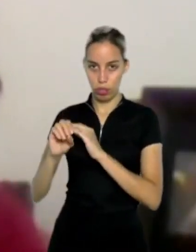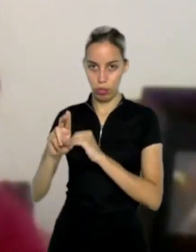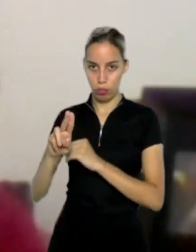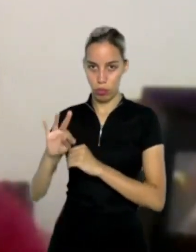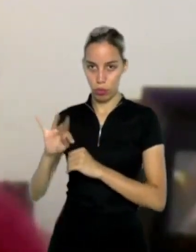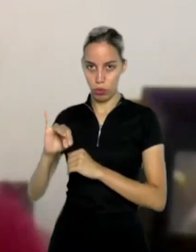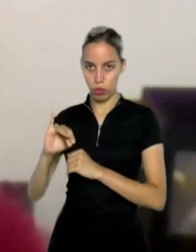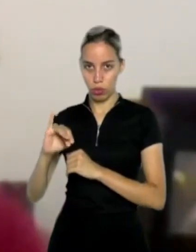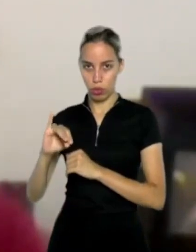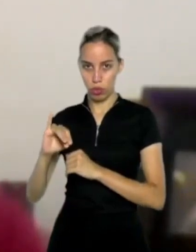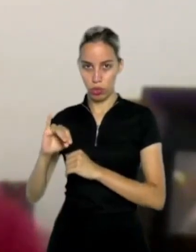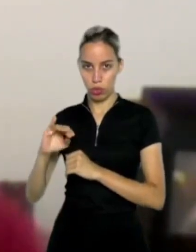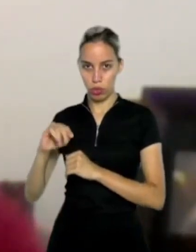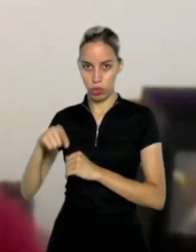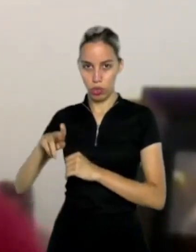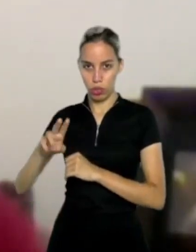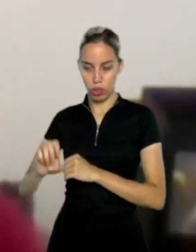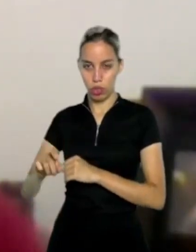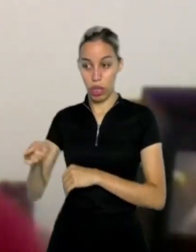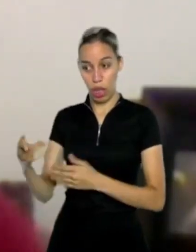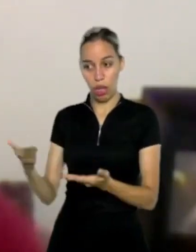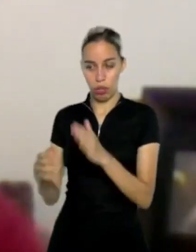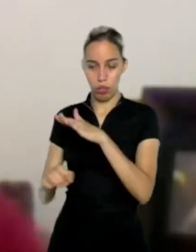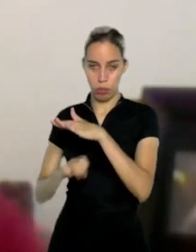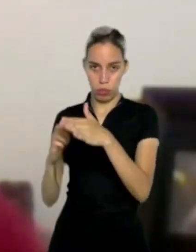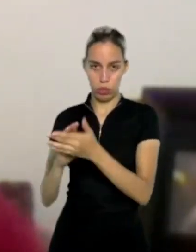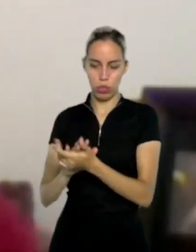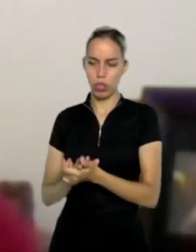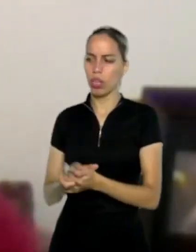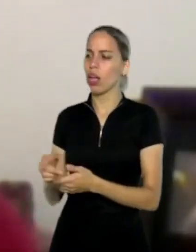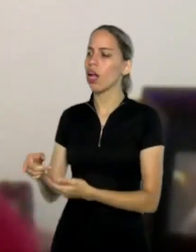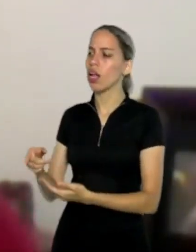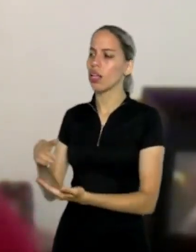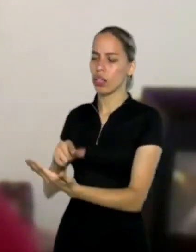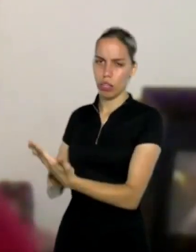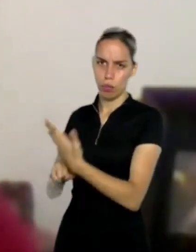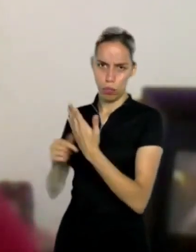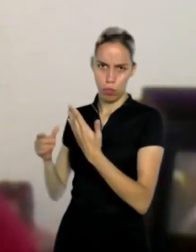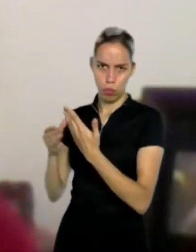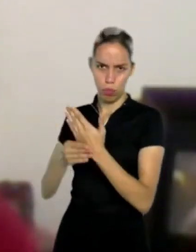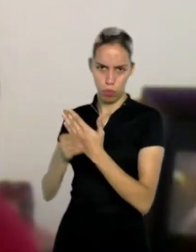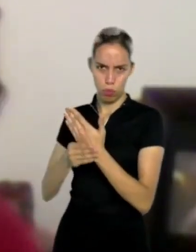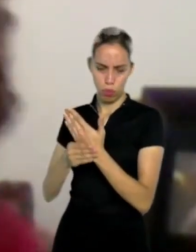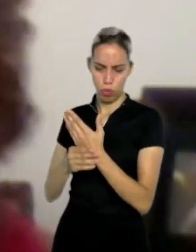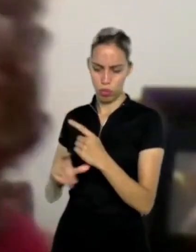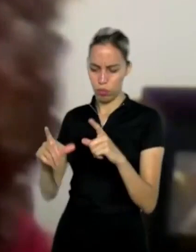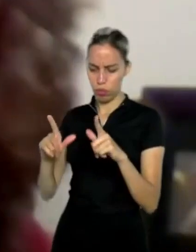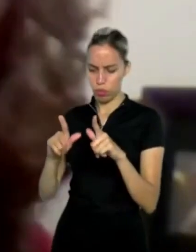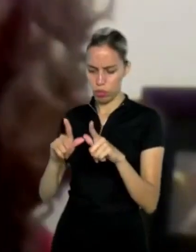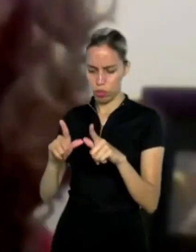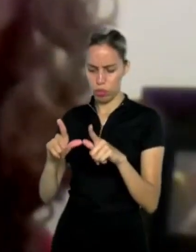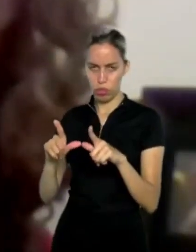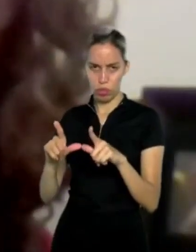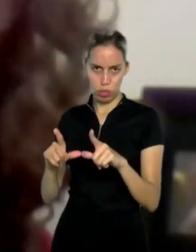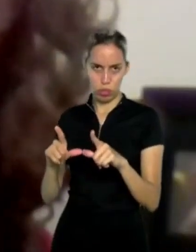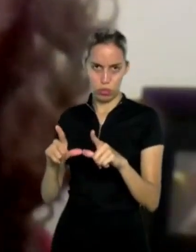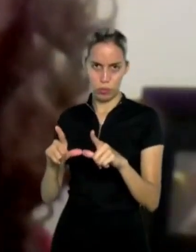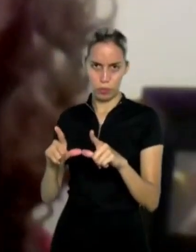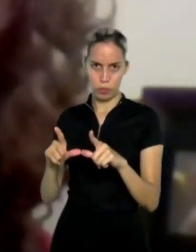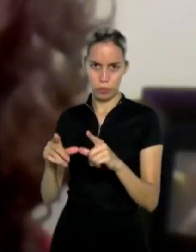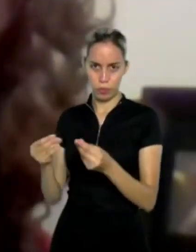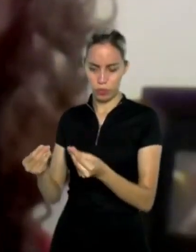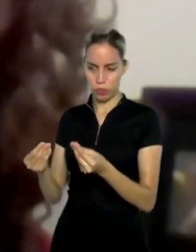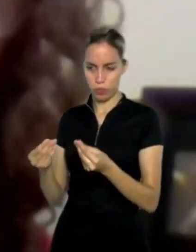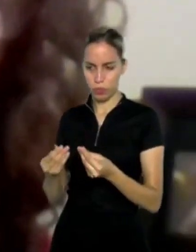Adriana Berciani, que ele editou, que é um livro pequenininho, é do estilo do Poesia ao Pé do Ouvido. Ele é de um